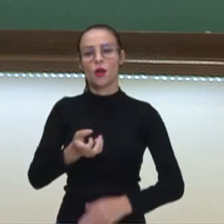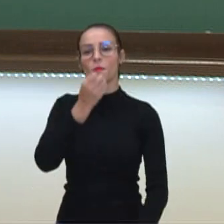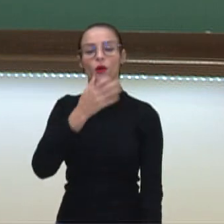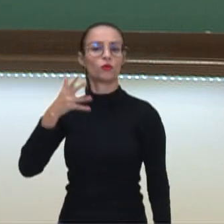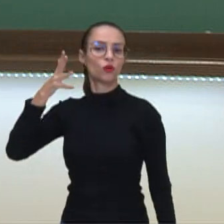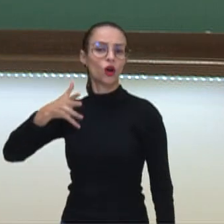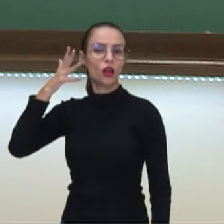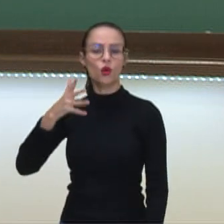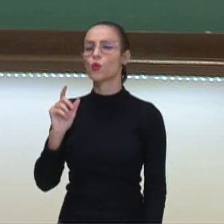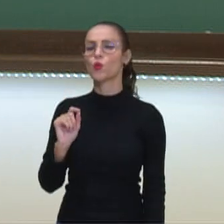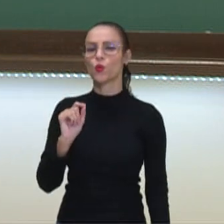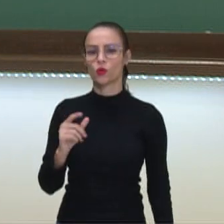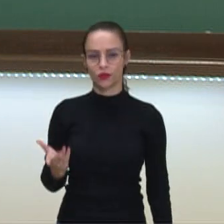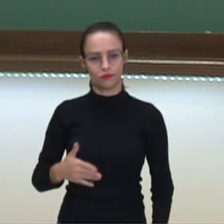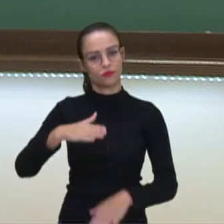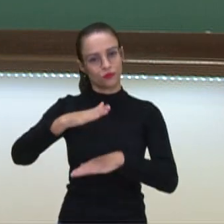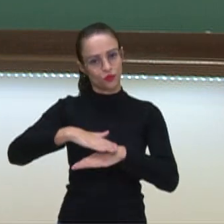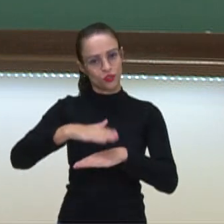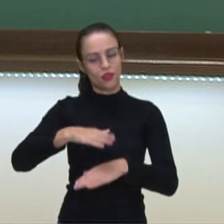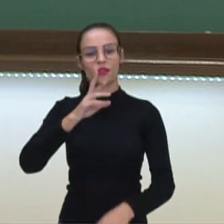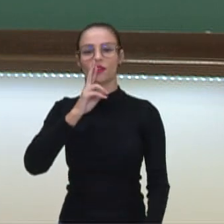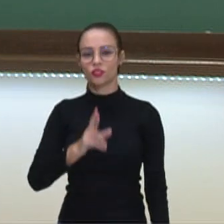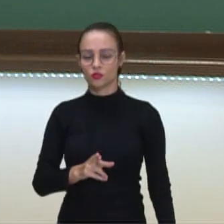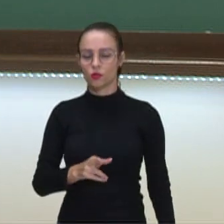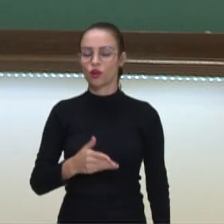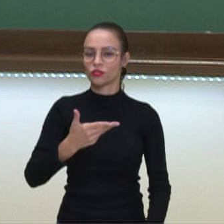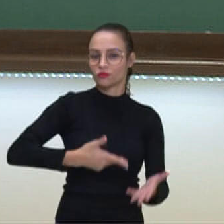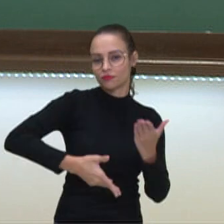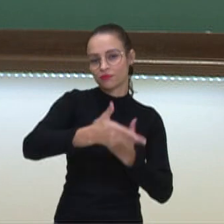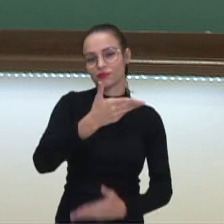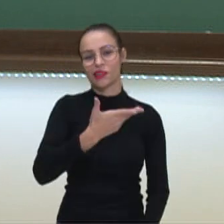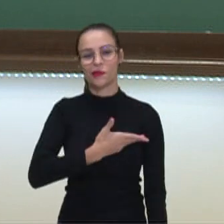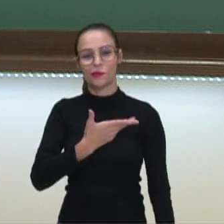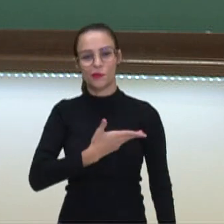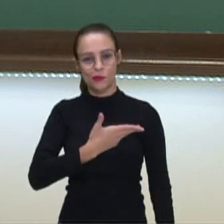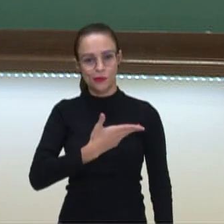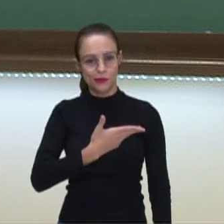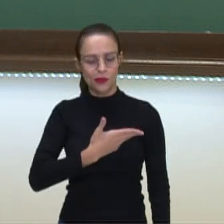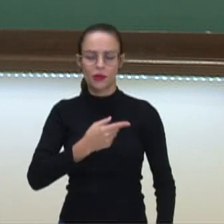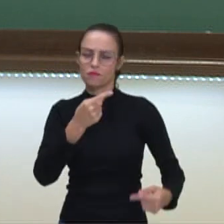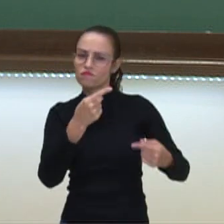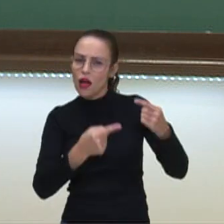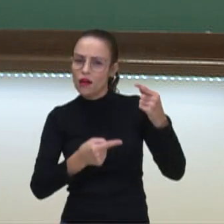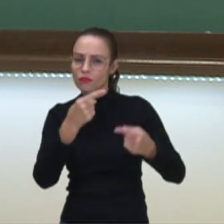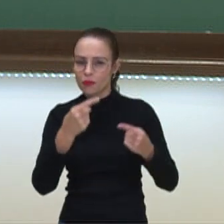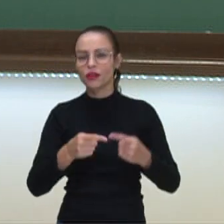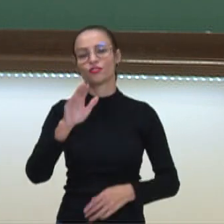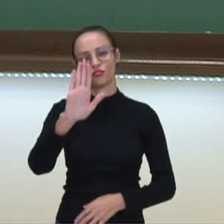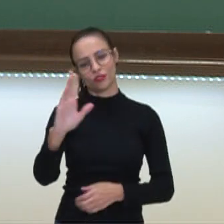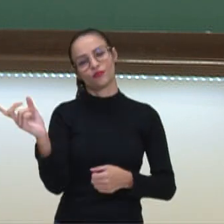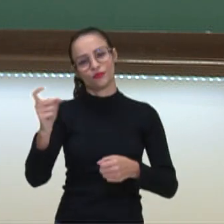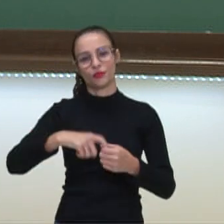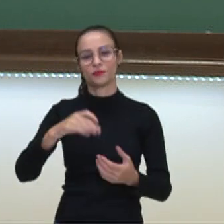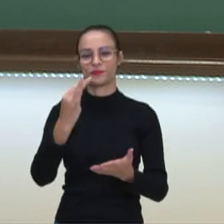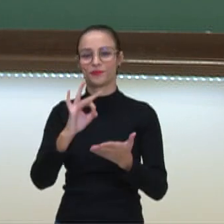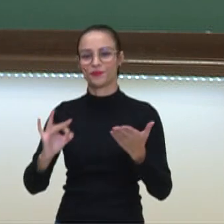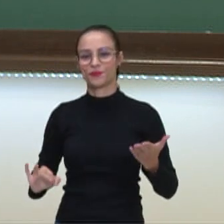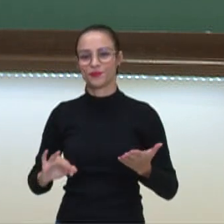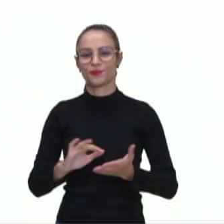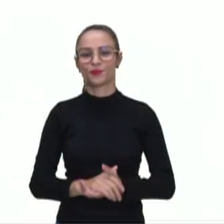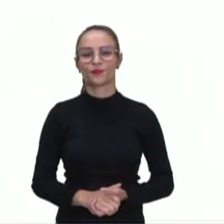boa oratória? Faça a resposta, compartilhe com os seus colegas, discuta e a gente volta fazendo a